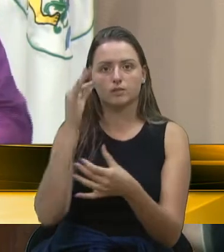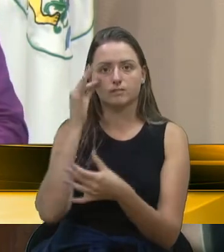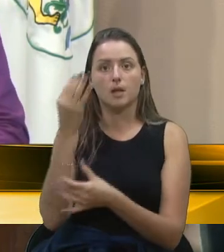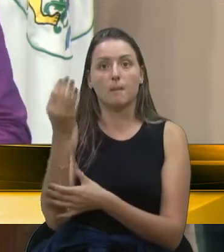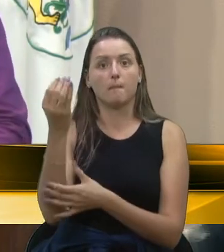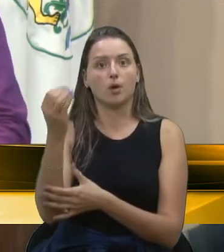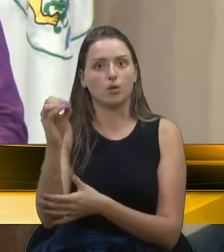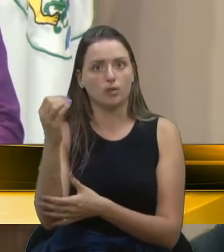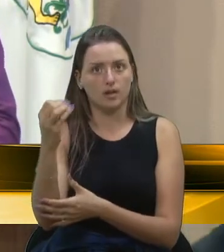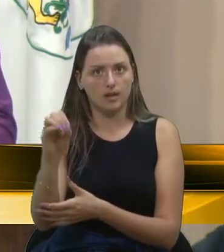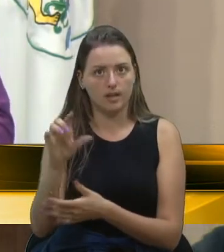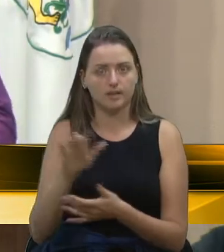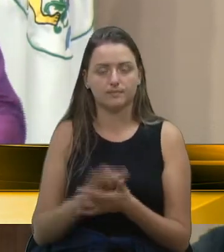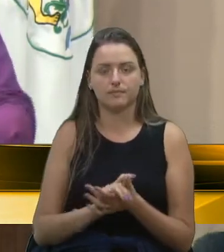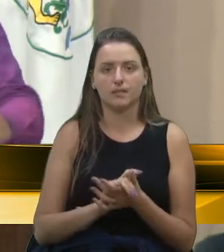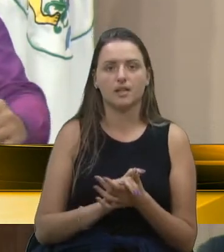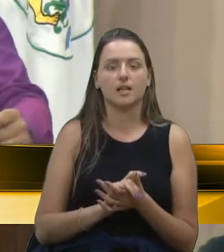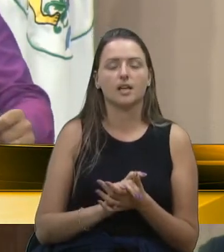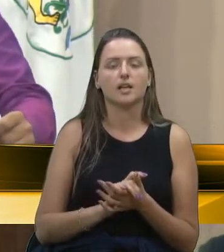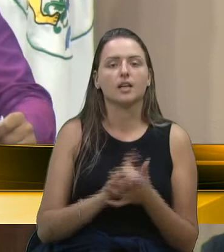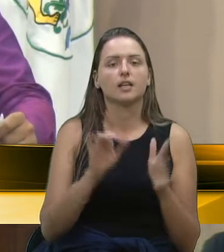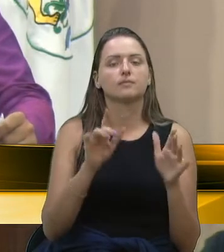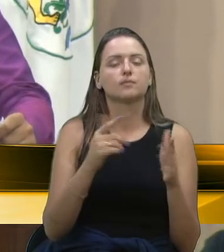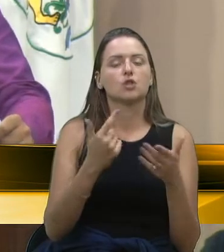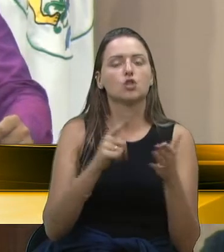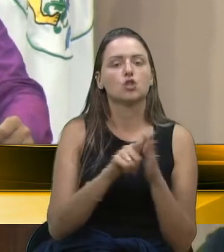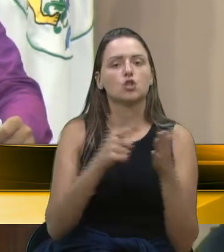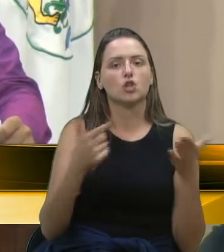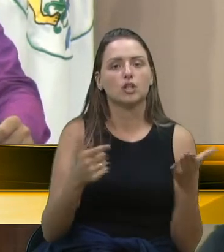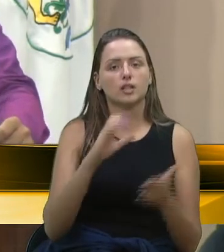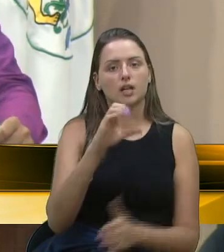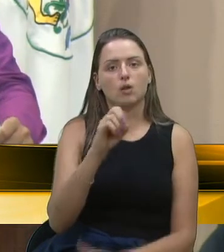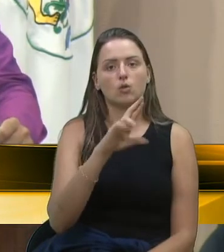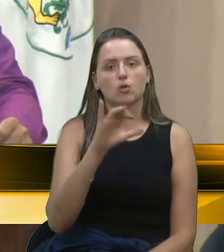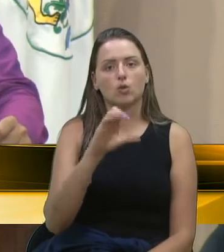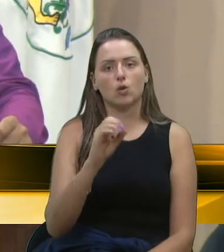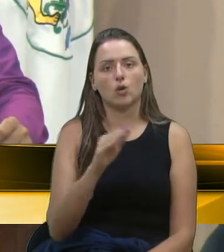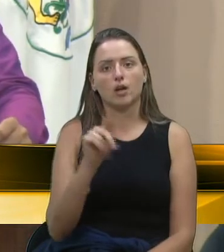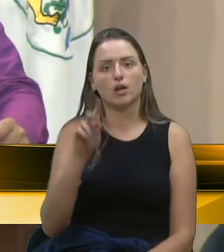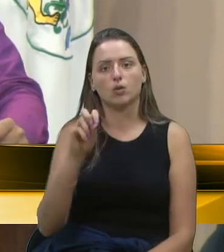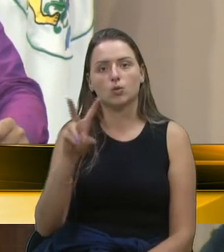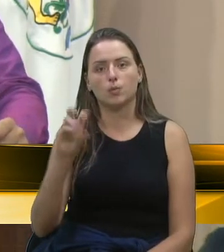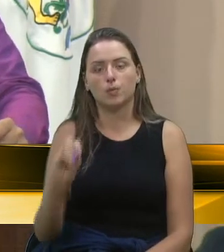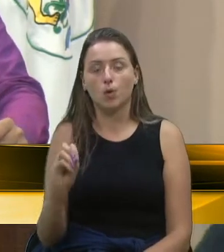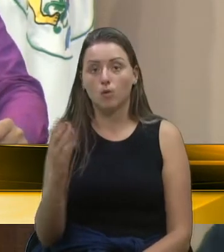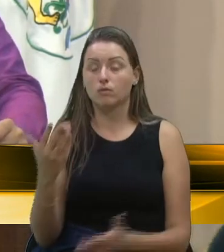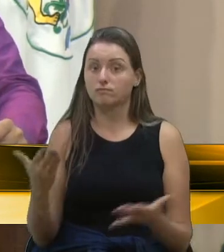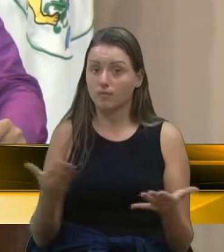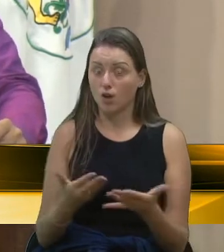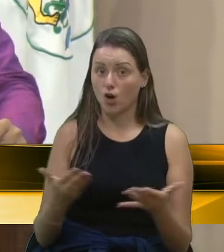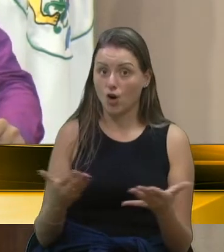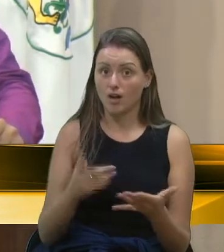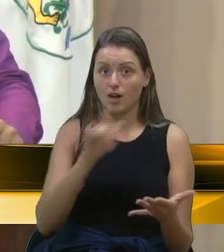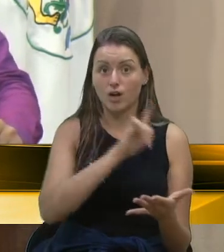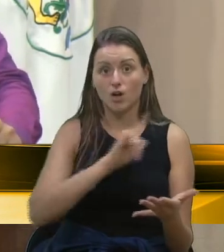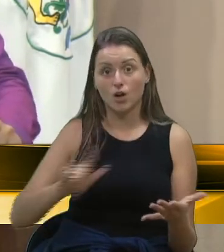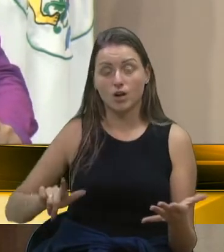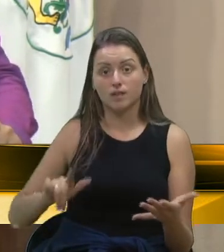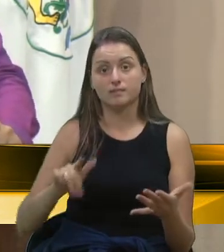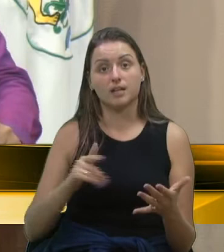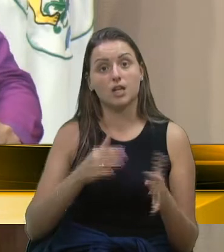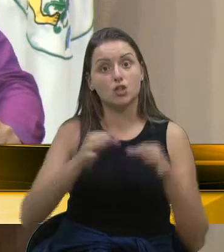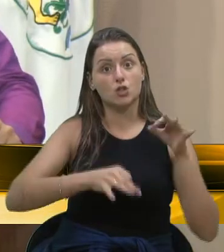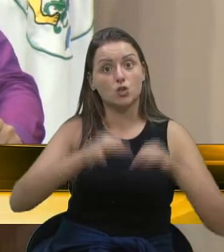Alegre, publicação no Correio do Povo. A Justiça acabou de suspender as aulas